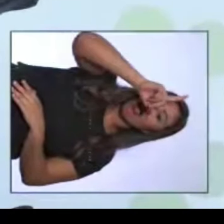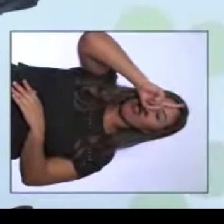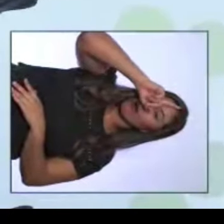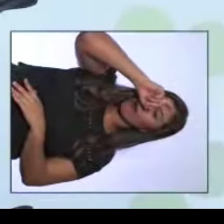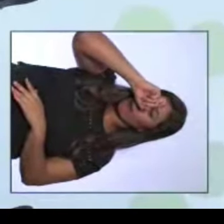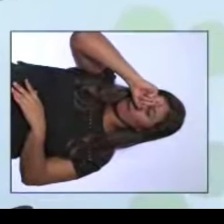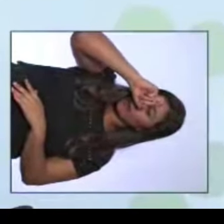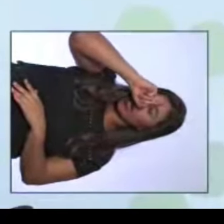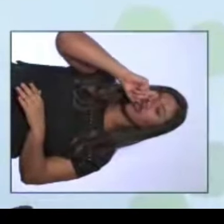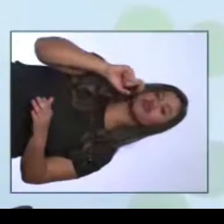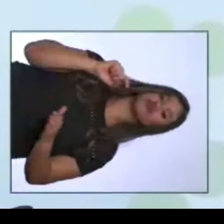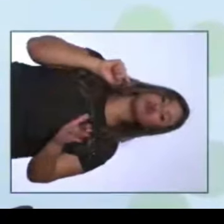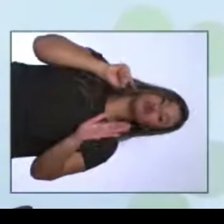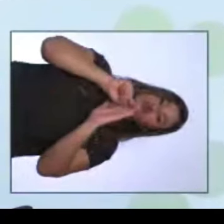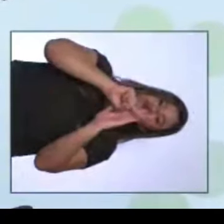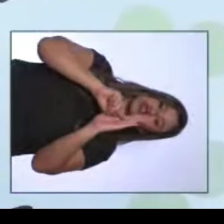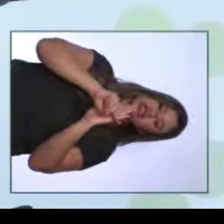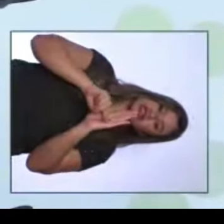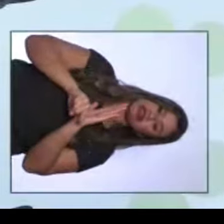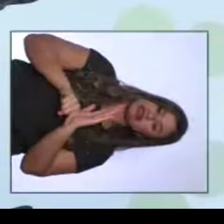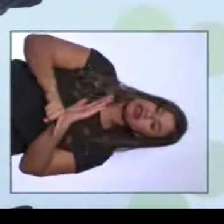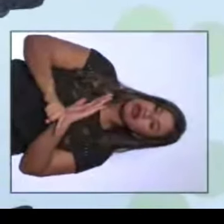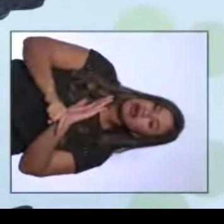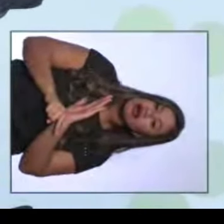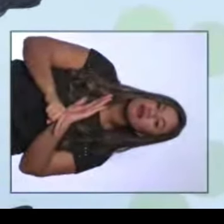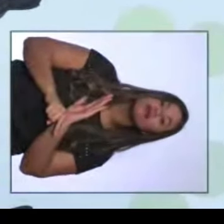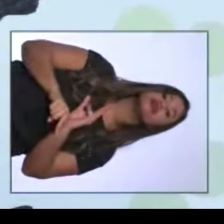pode fazer exames, você pode